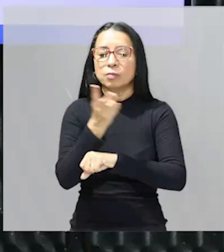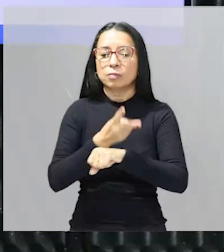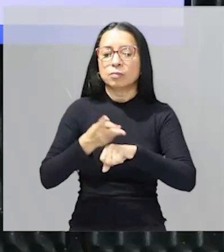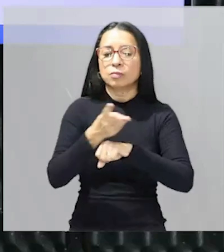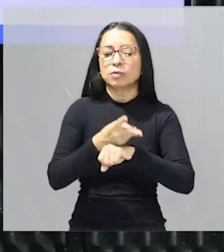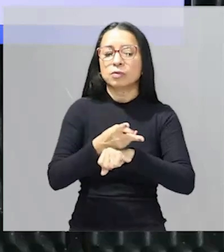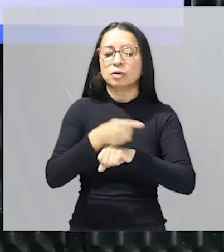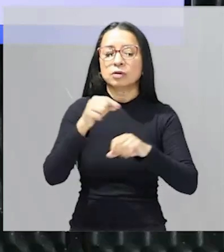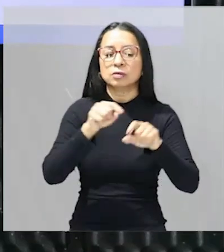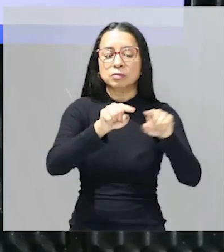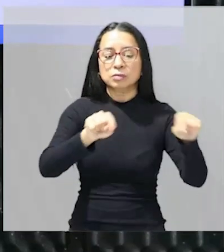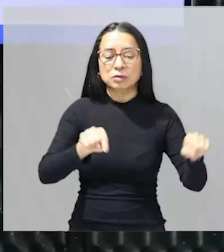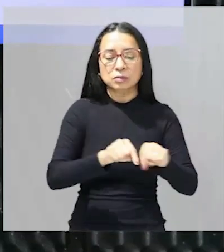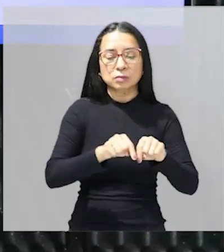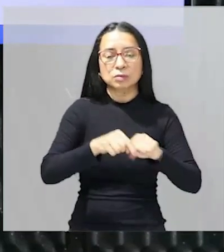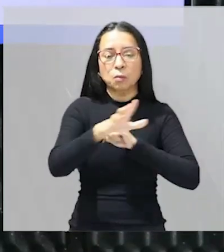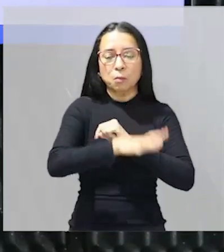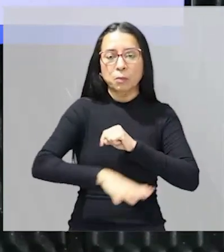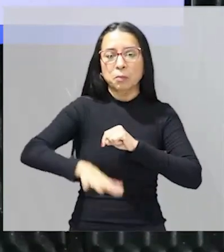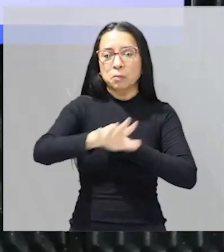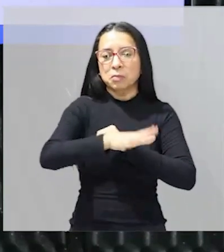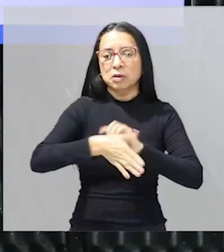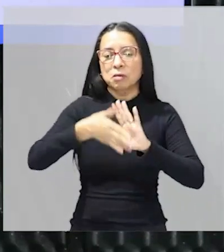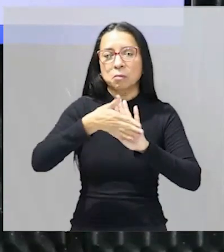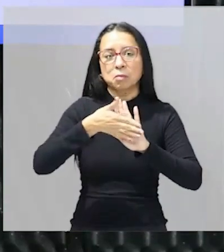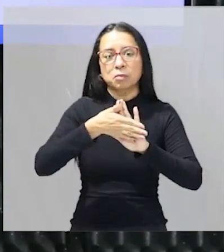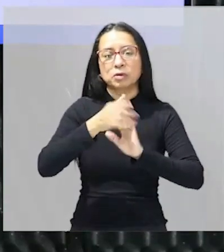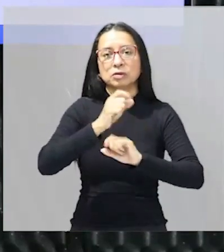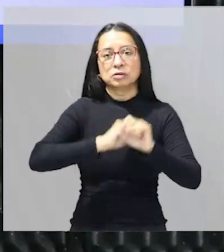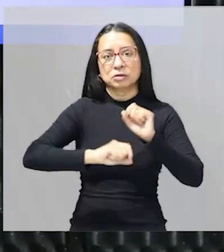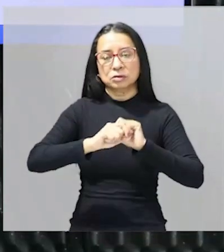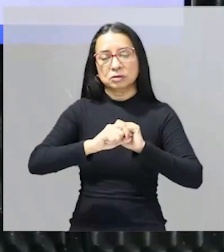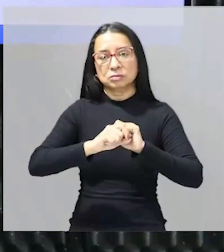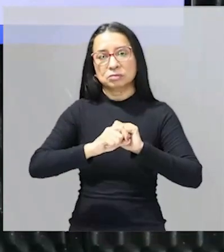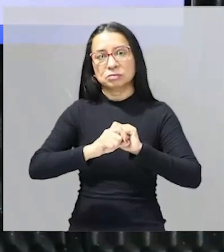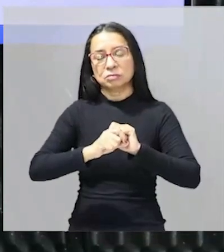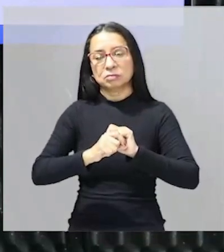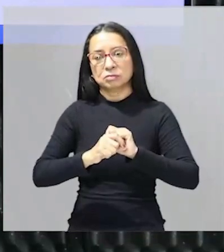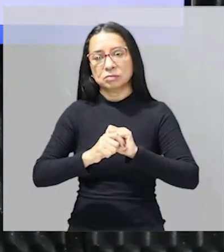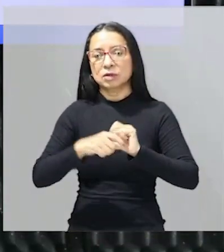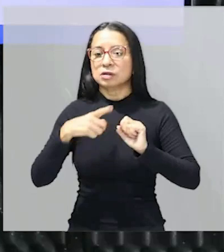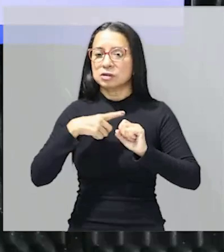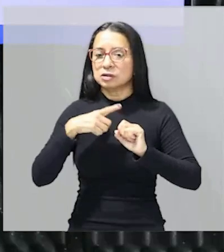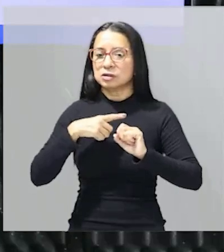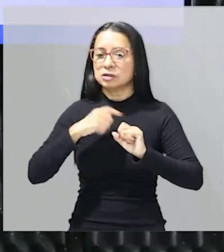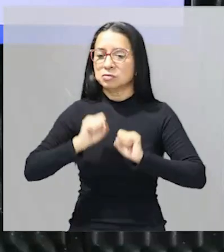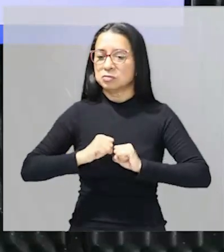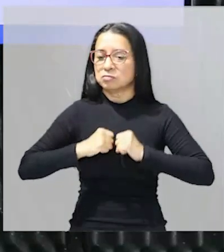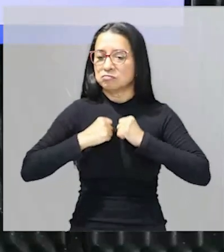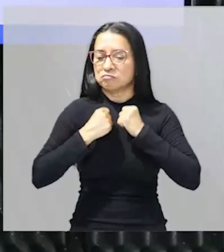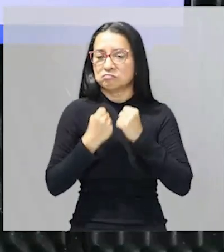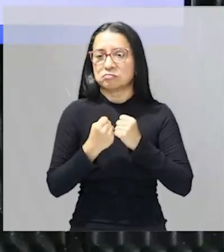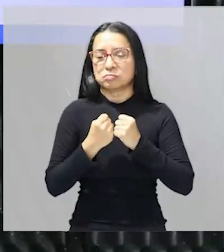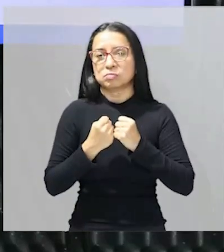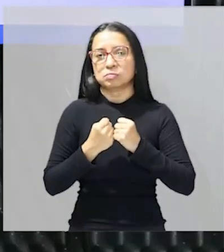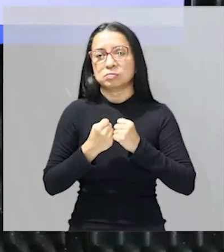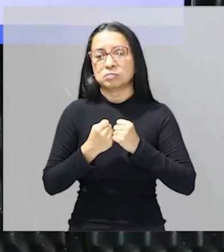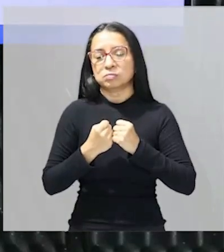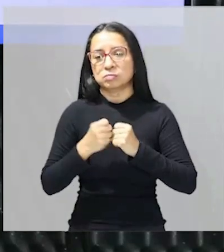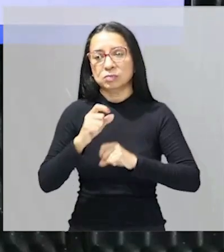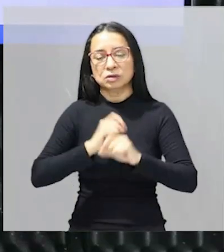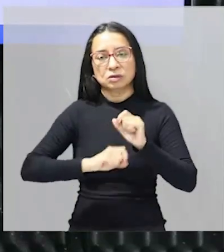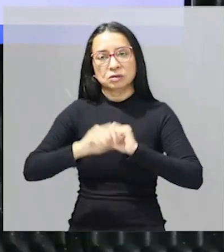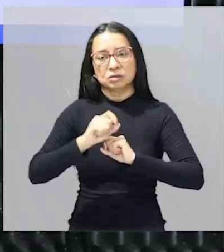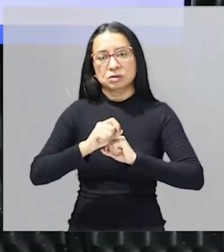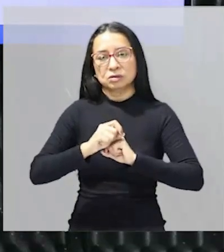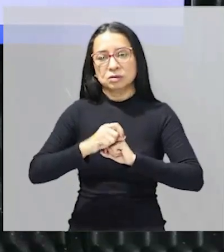terra prometida. Uma terra que eles teriam que dignificar, que eles teriam que suar. Uma terra que eles diziam